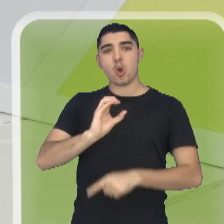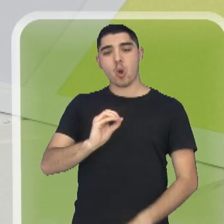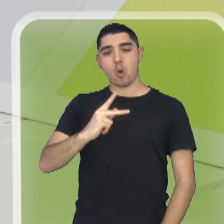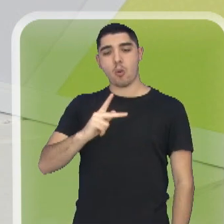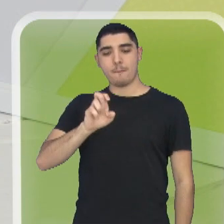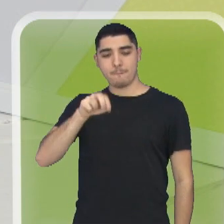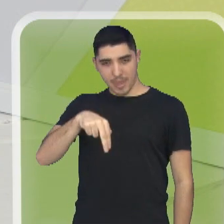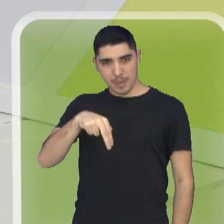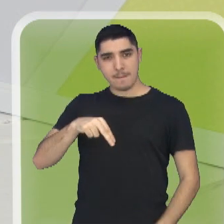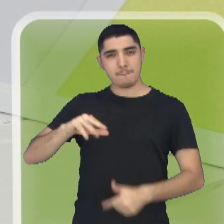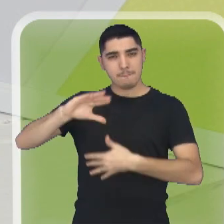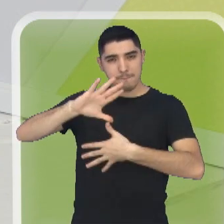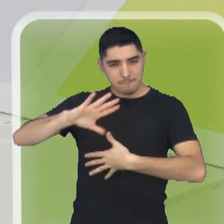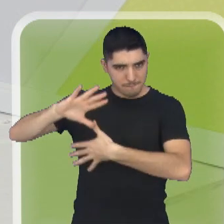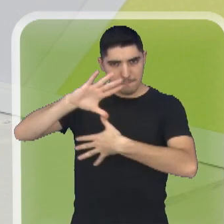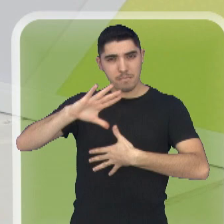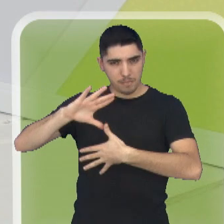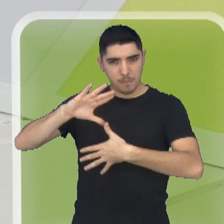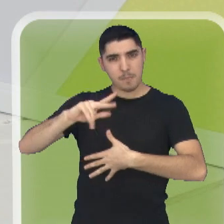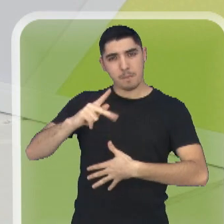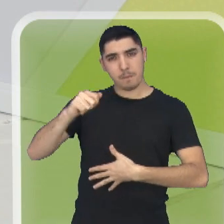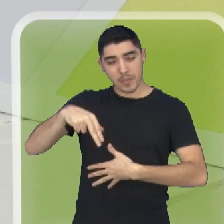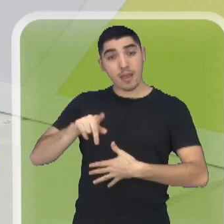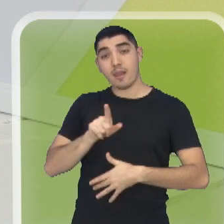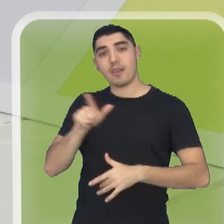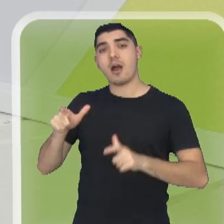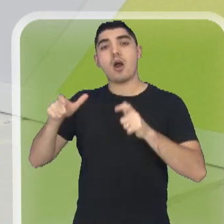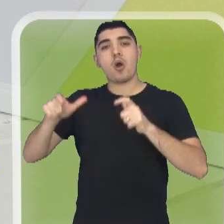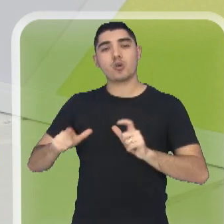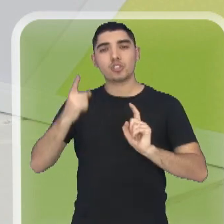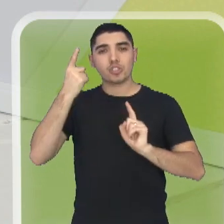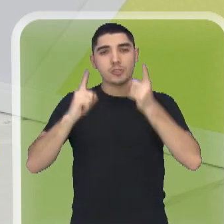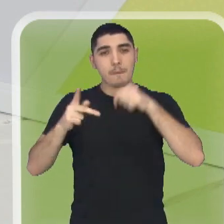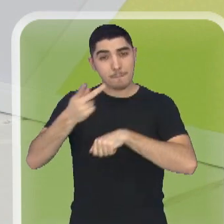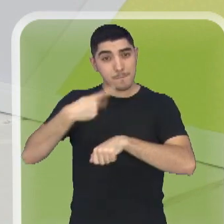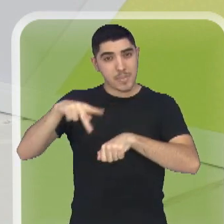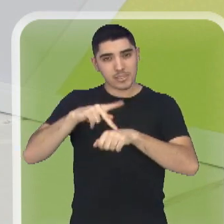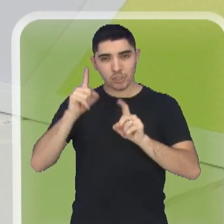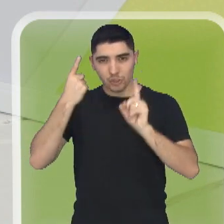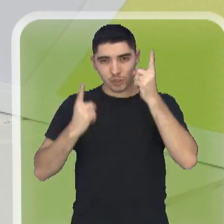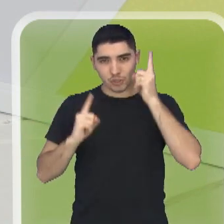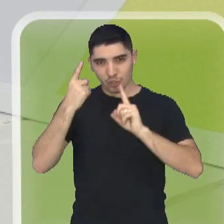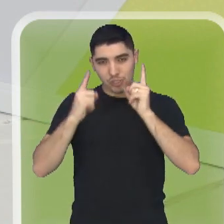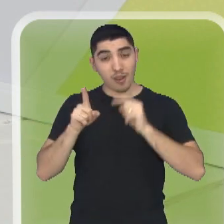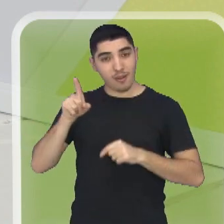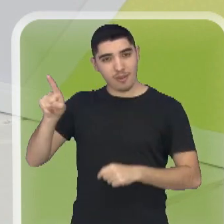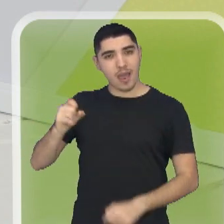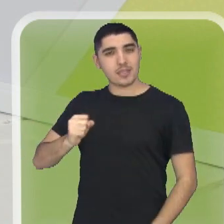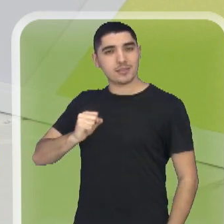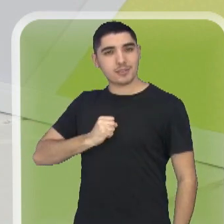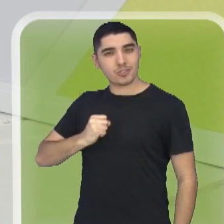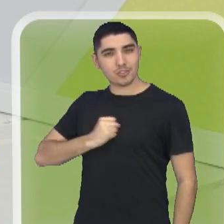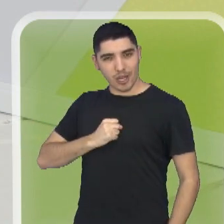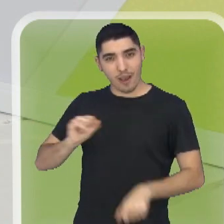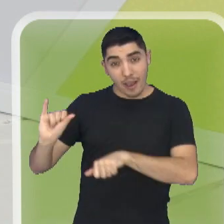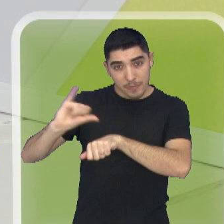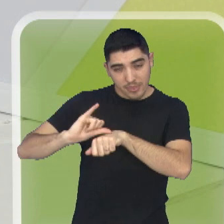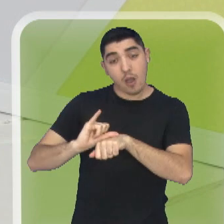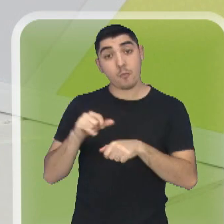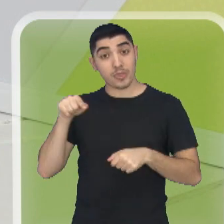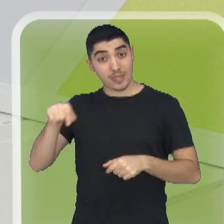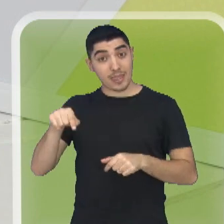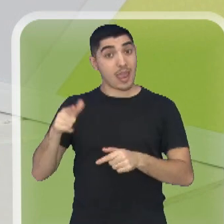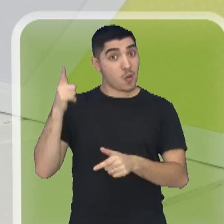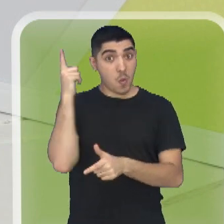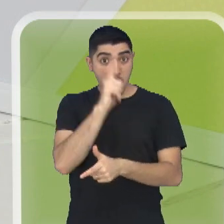americano disputado no último final de semana em Santiago, no Chile. O torneio valeu pontos para o ranking classificatório para os